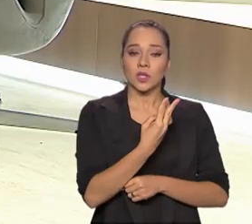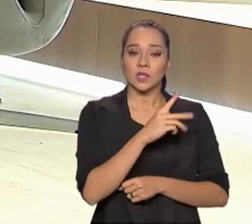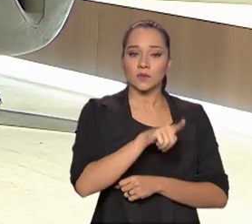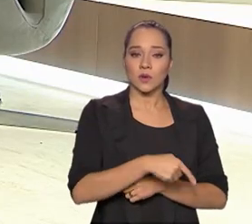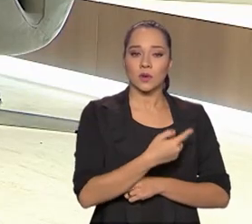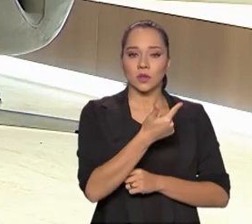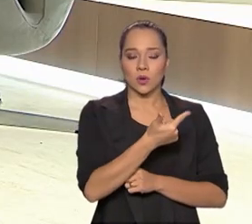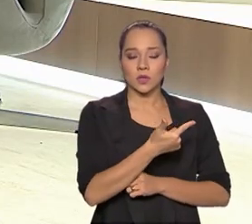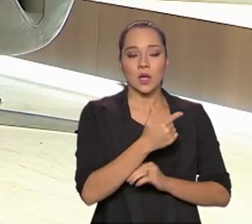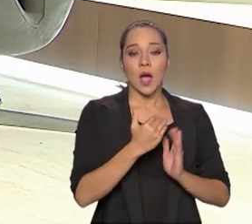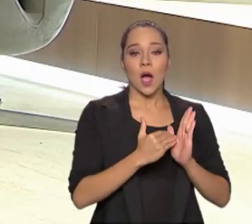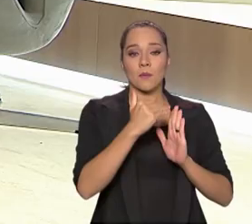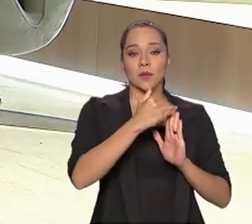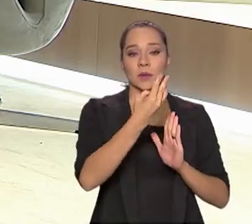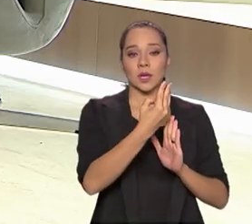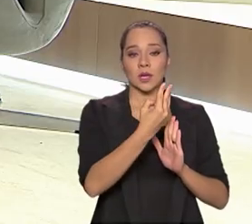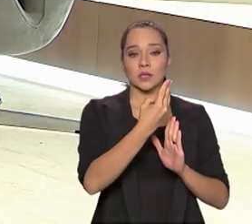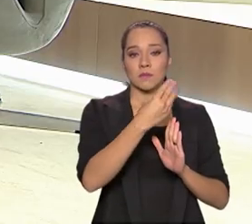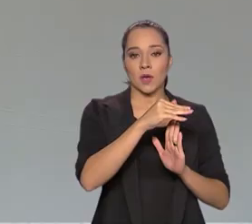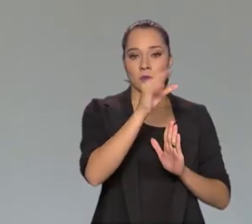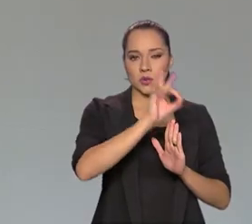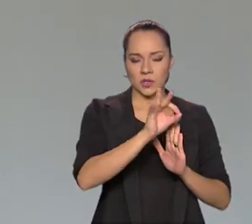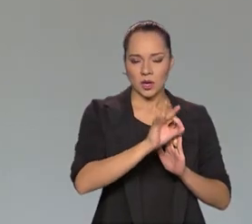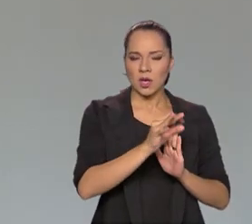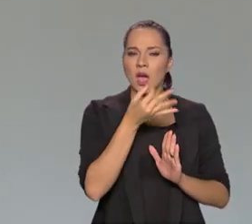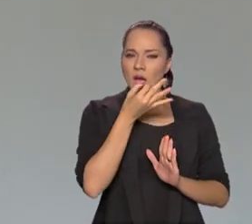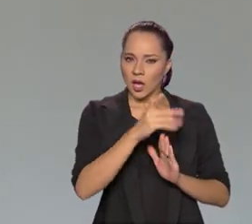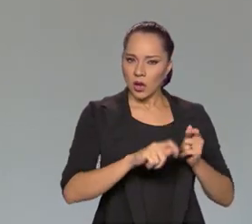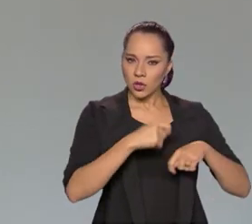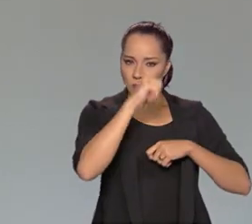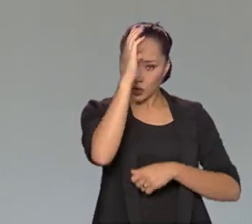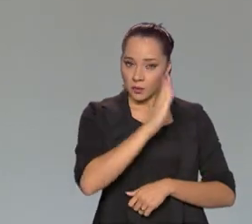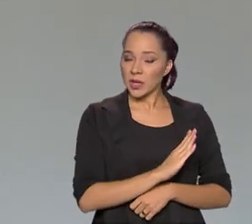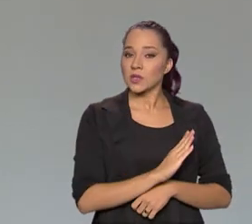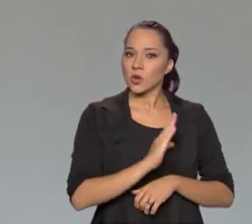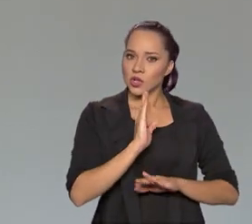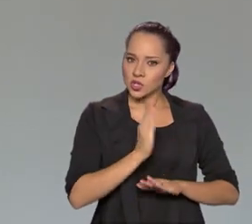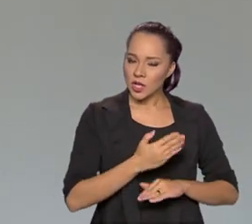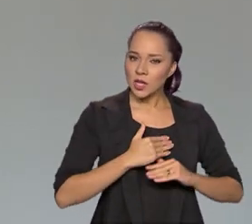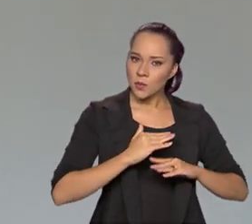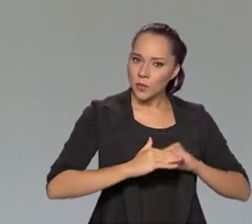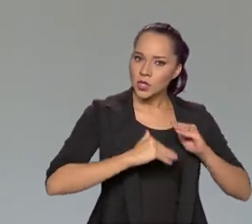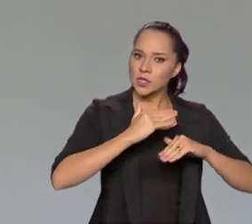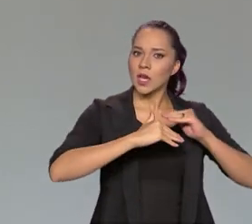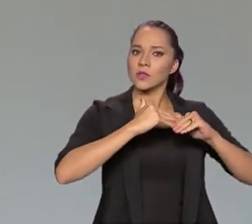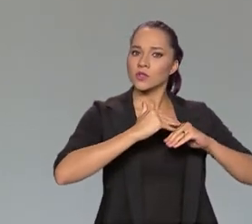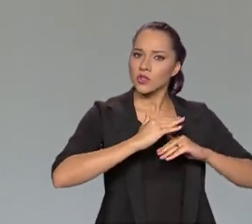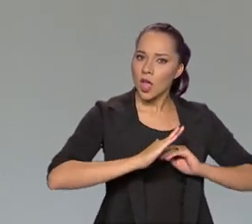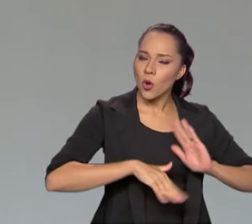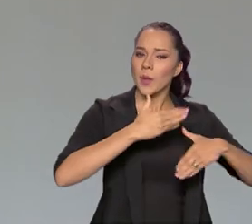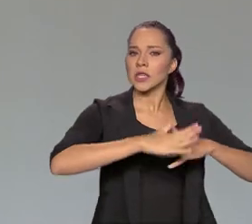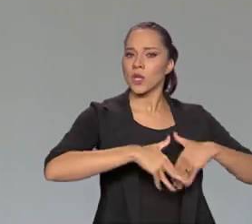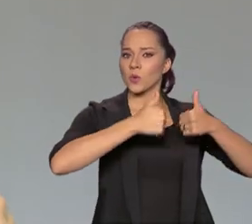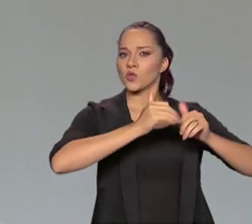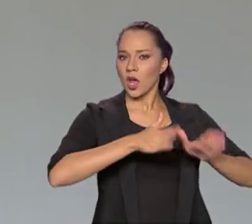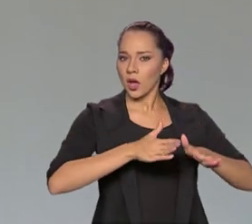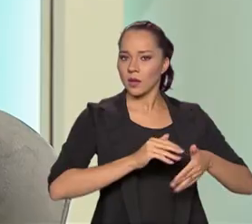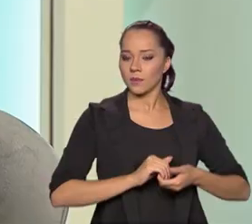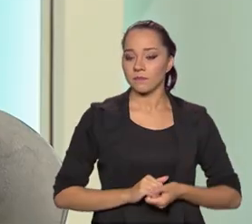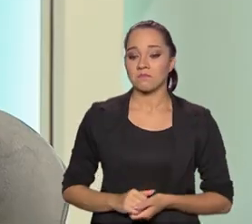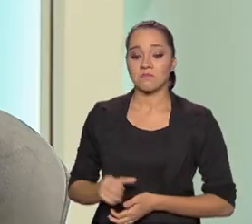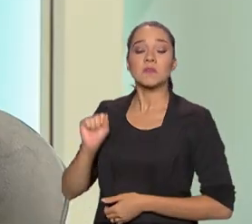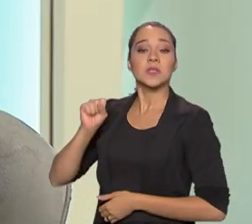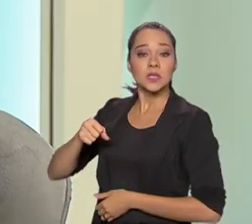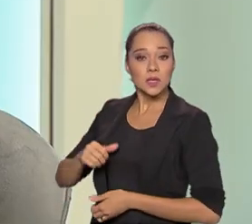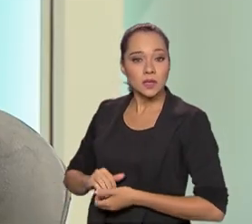para 3,5%, tudo isso demonstra que a economia brasileira está num processo de retomada, de recuperação, na visão do senhor?